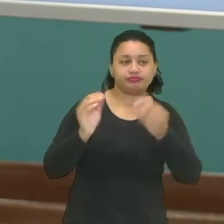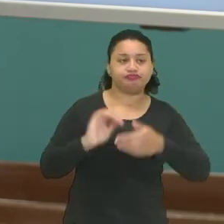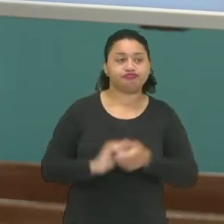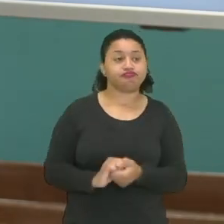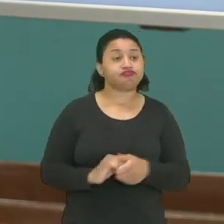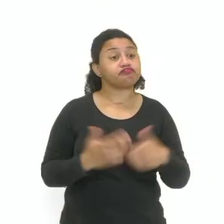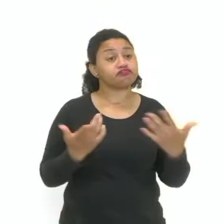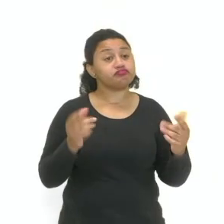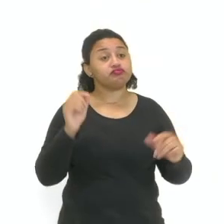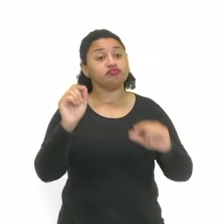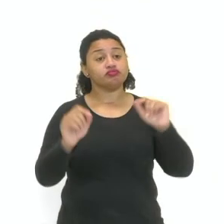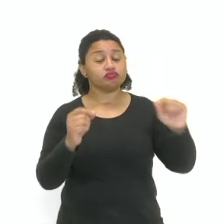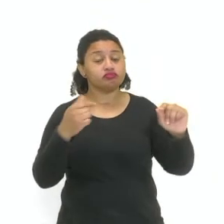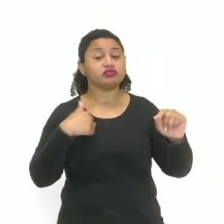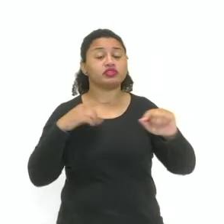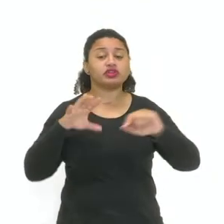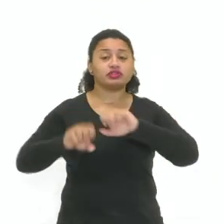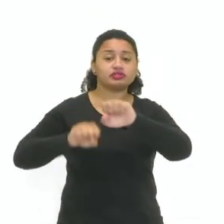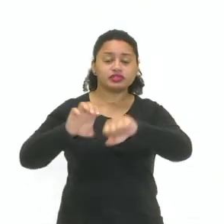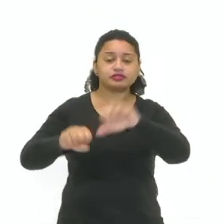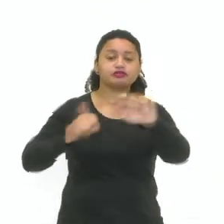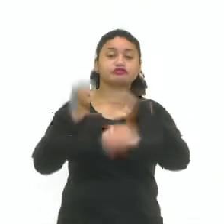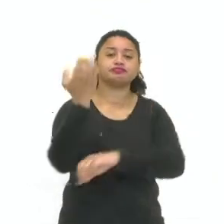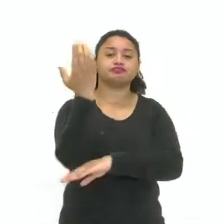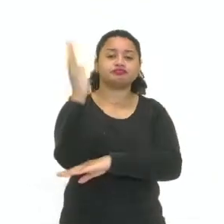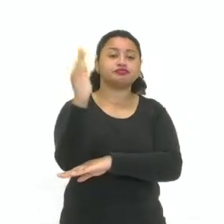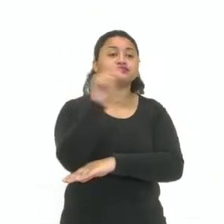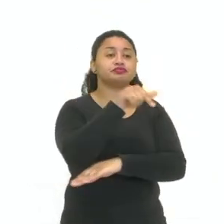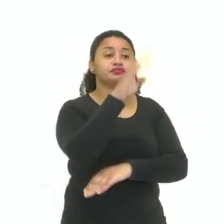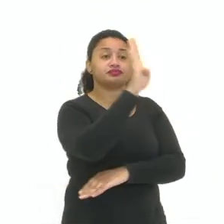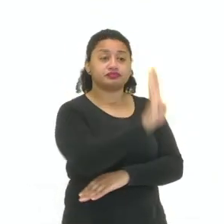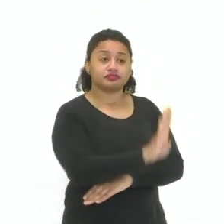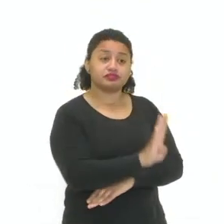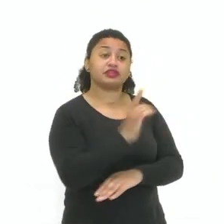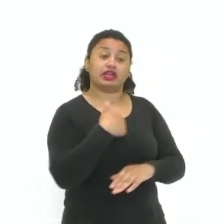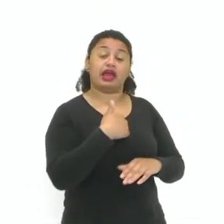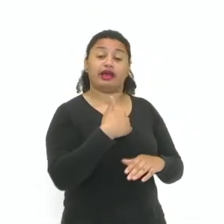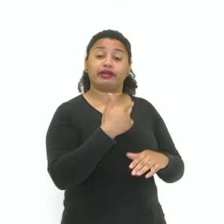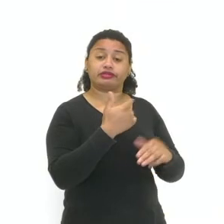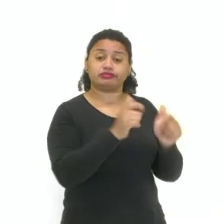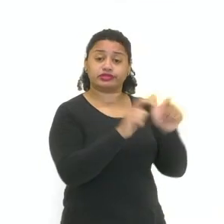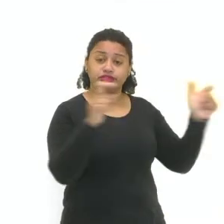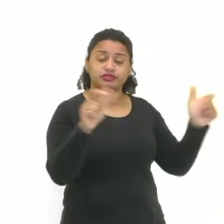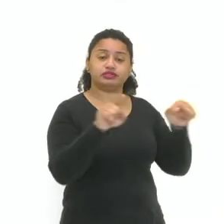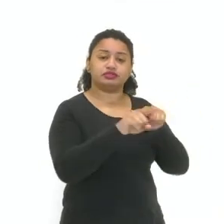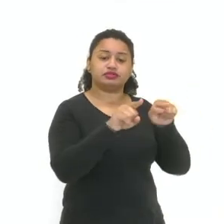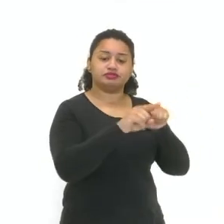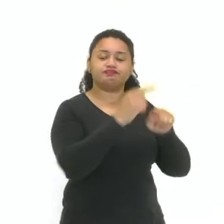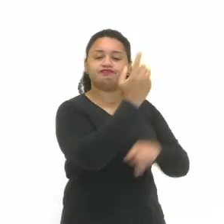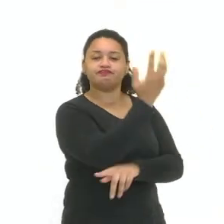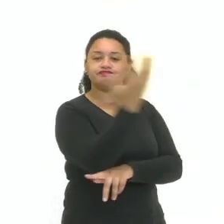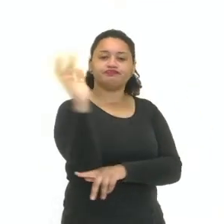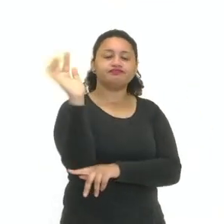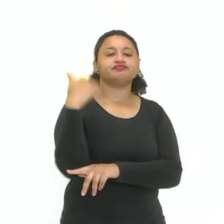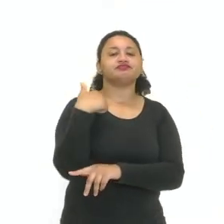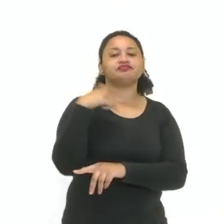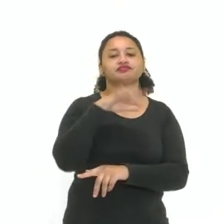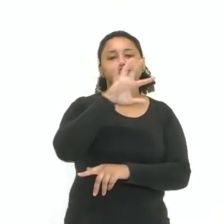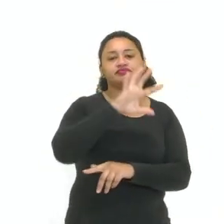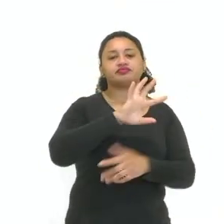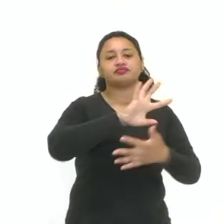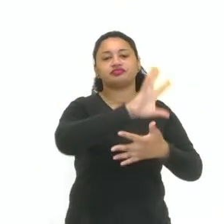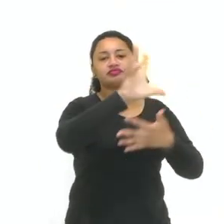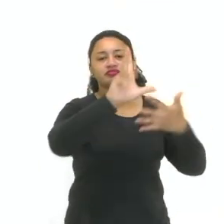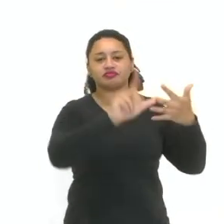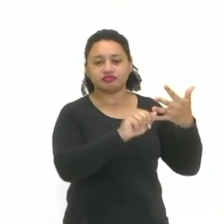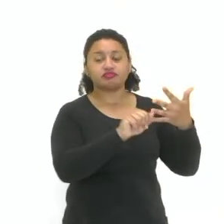você responda então que o extrativismo de madeira no Brasil é de grande intensidade. Então a floresta amazônica, né, ela vem sendo explorada